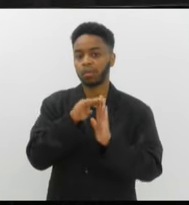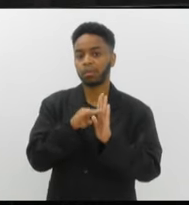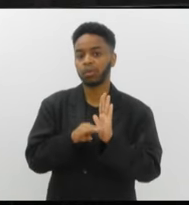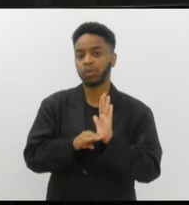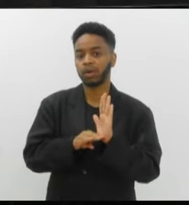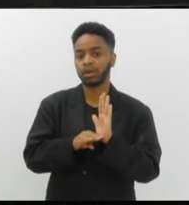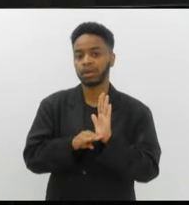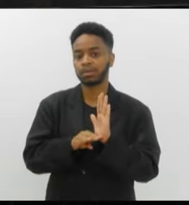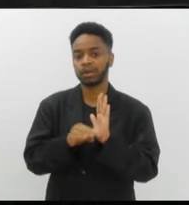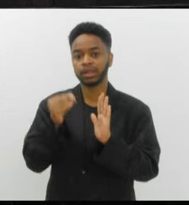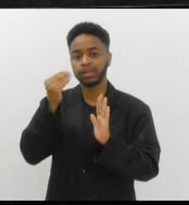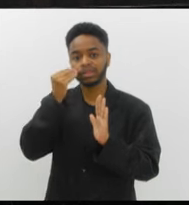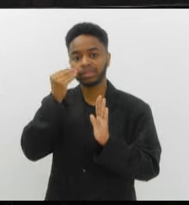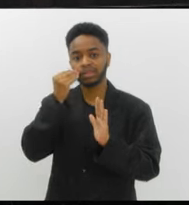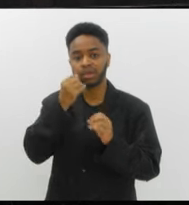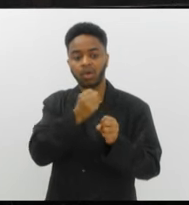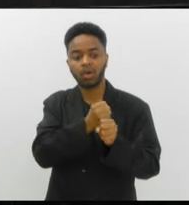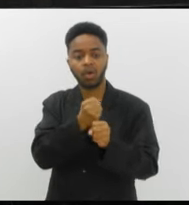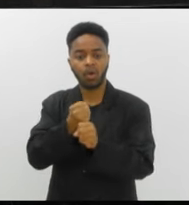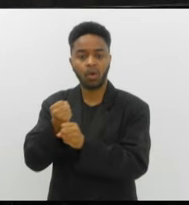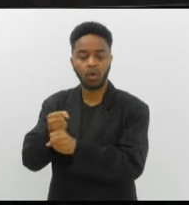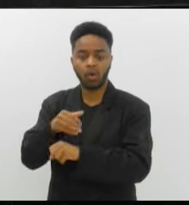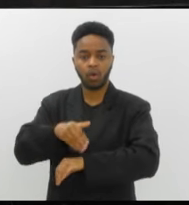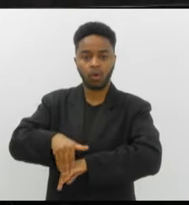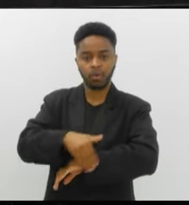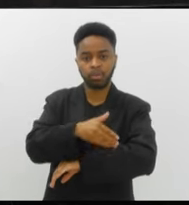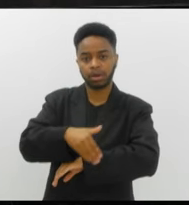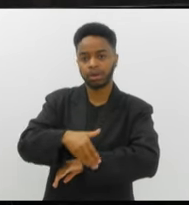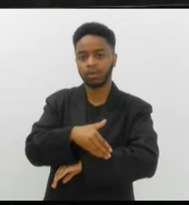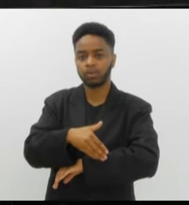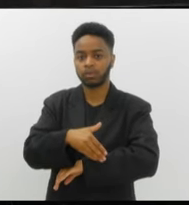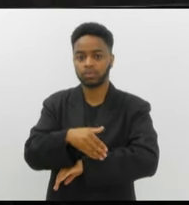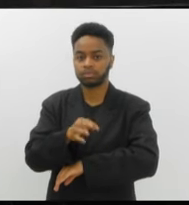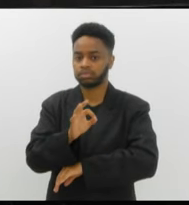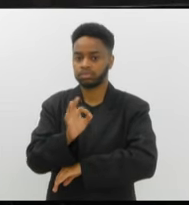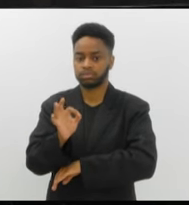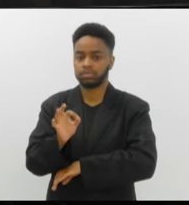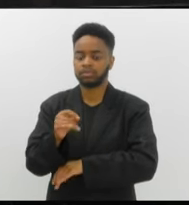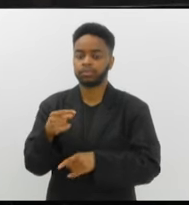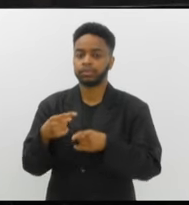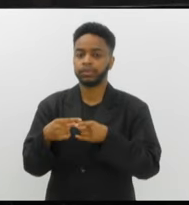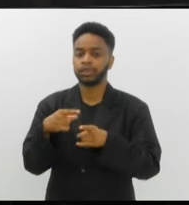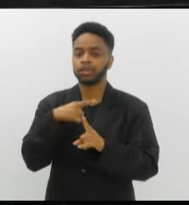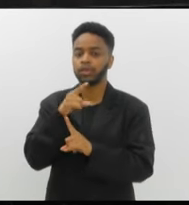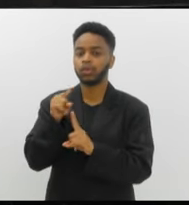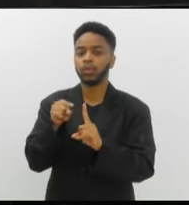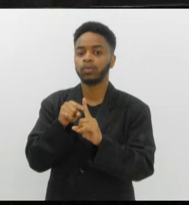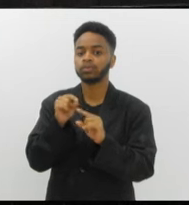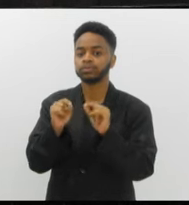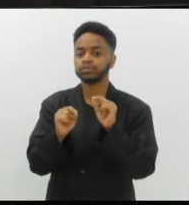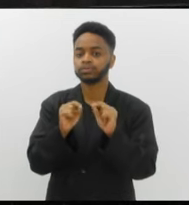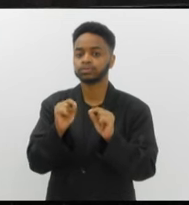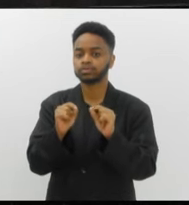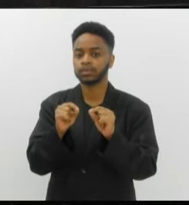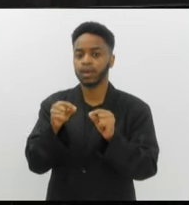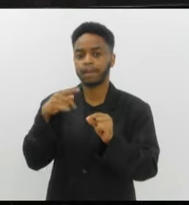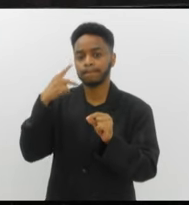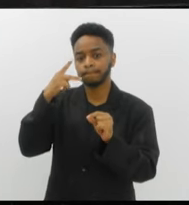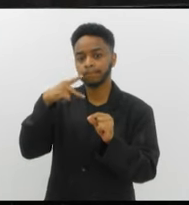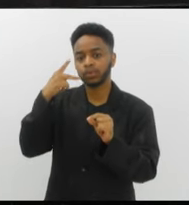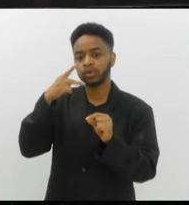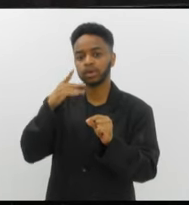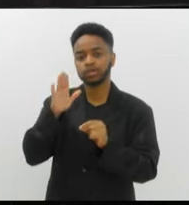de drenagem e pavimentação que atendem objetivos